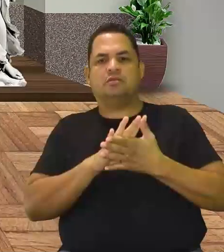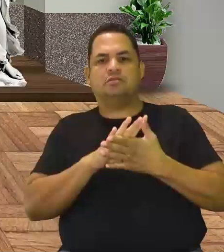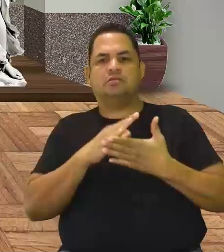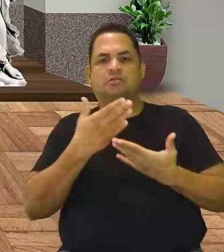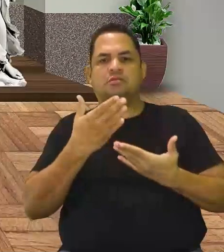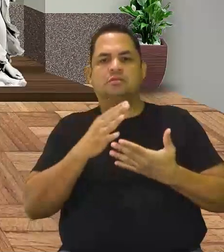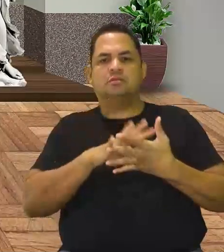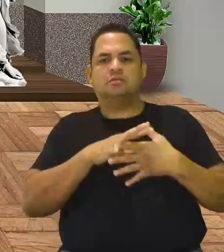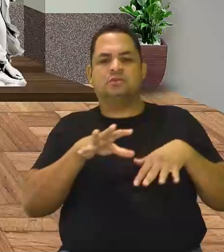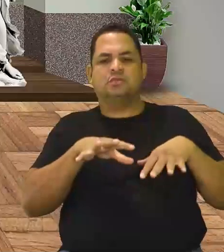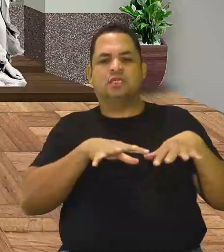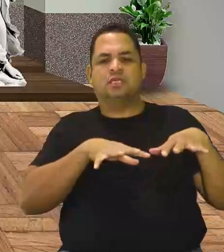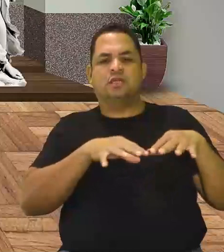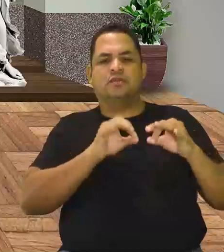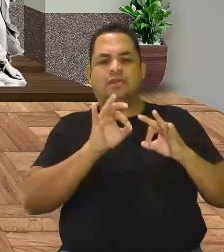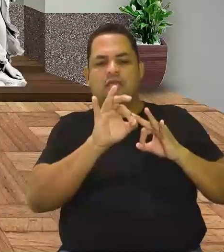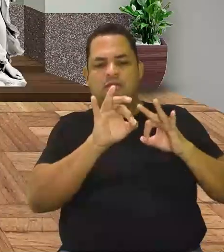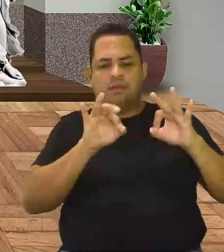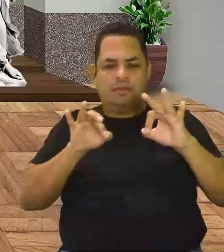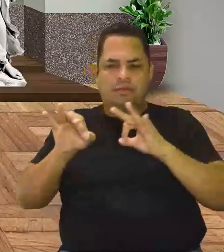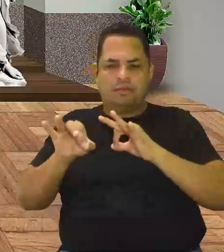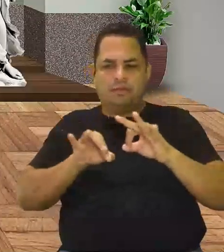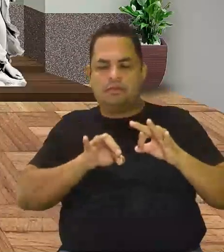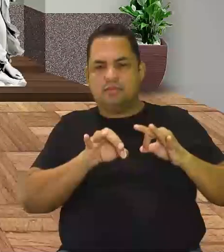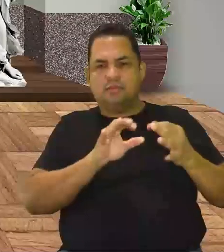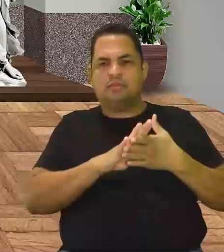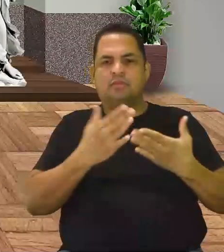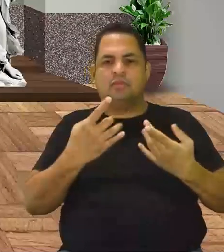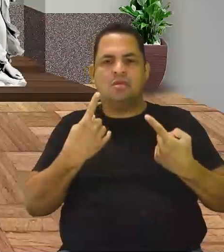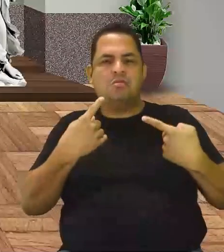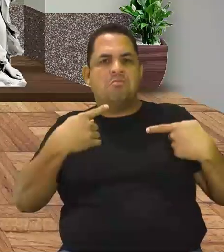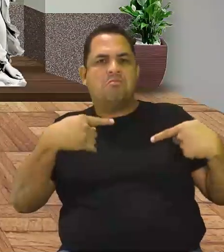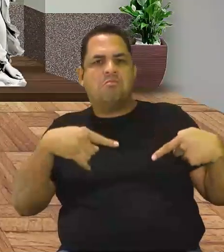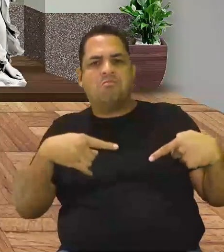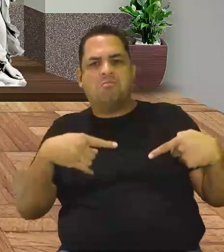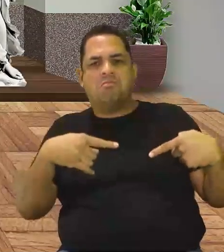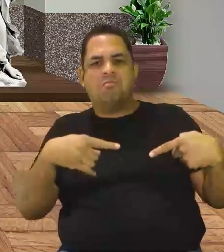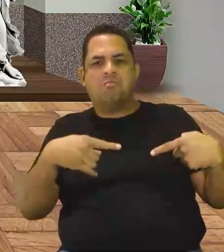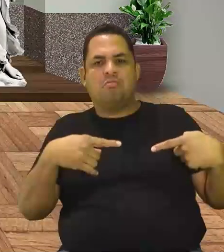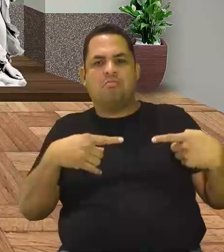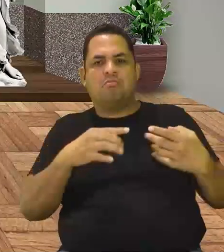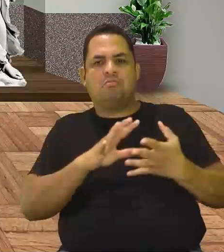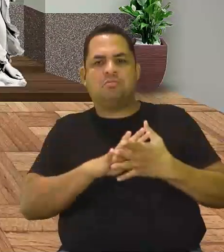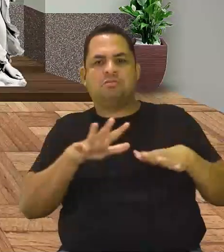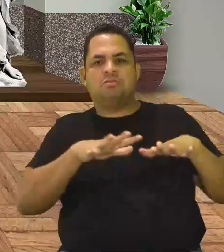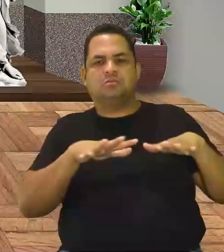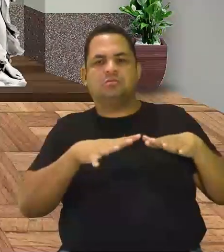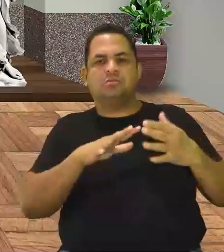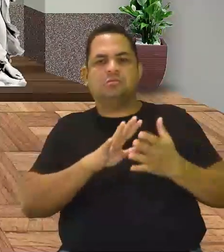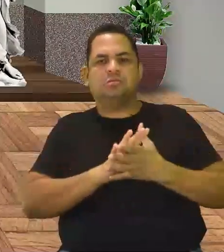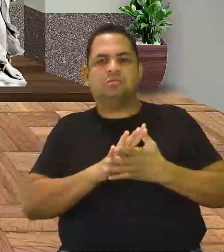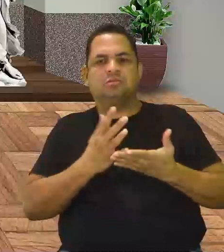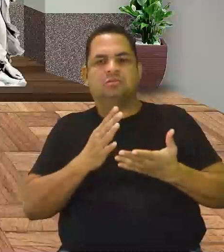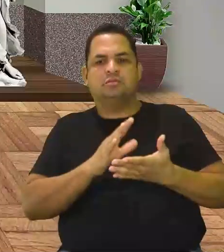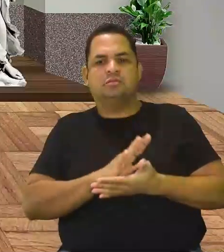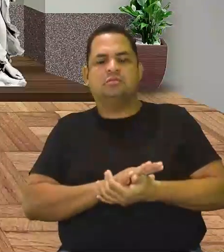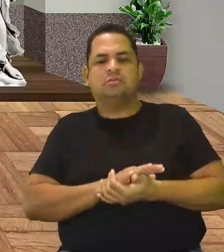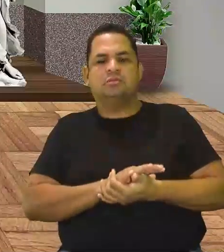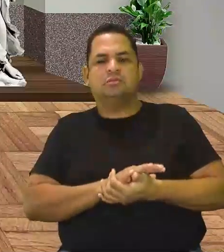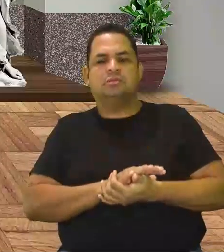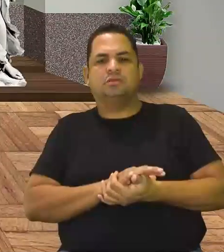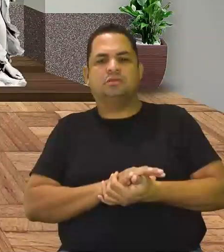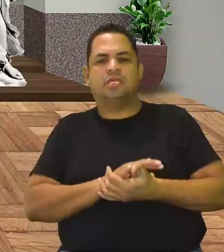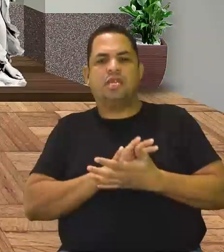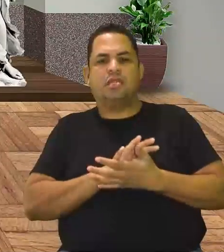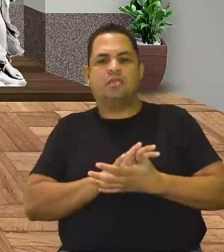mexe no seu xadrez para tentar fazer com que o inimigo se movimente e ele dê um checkmate nesse